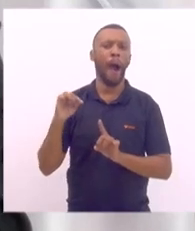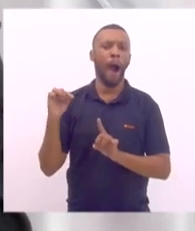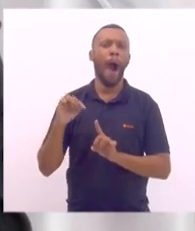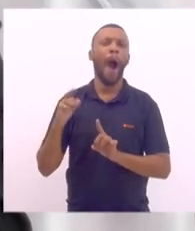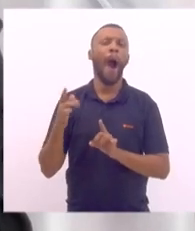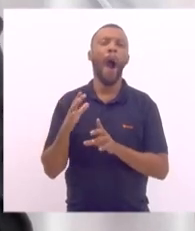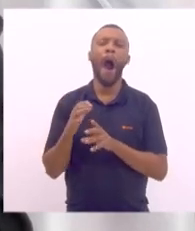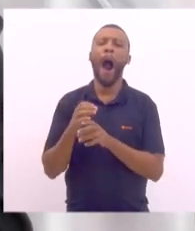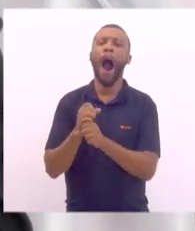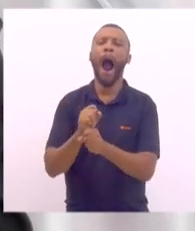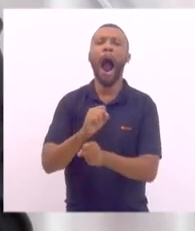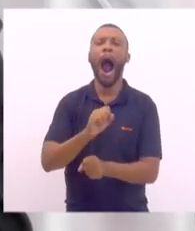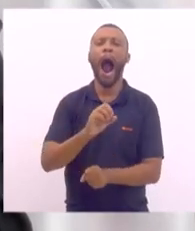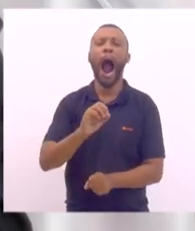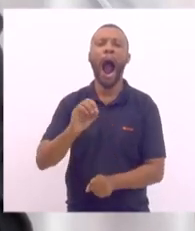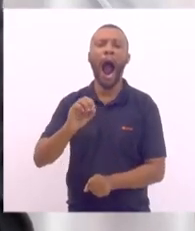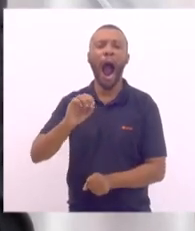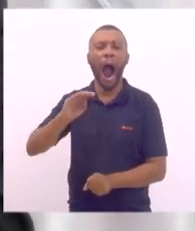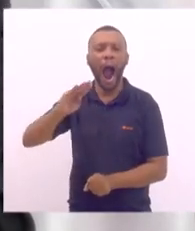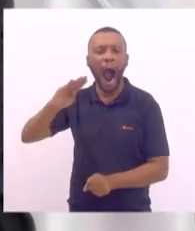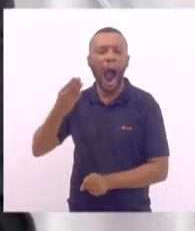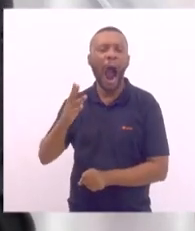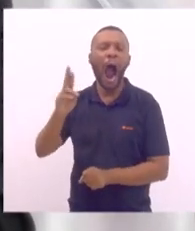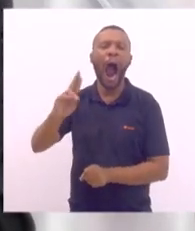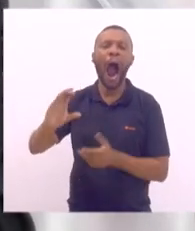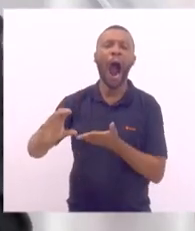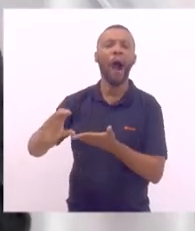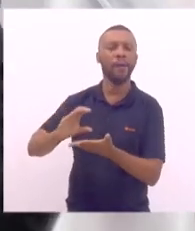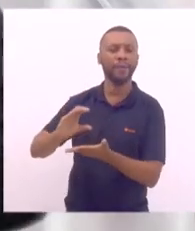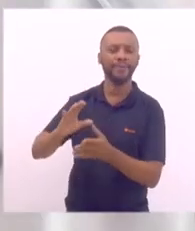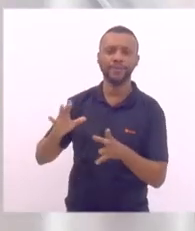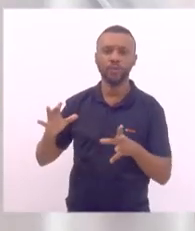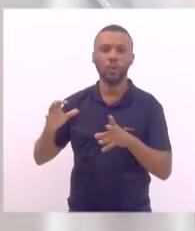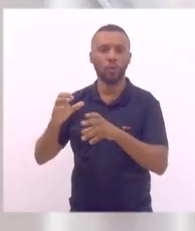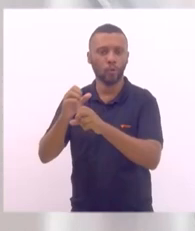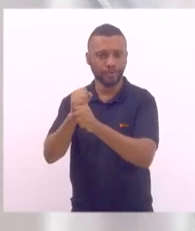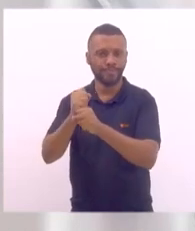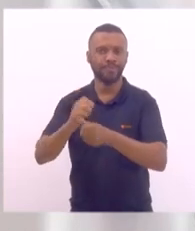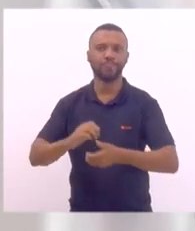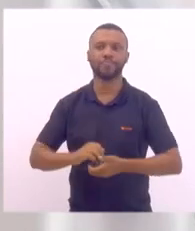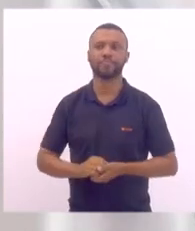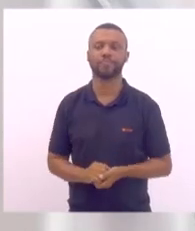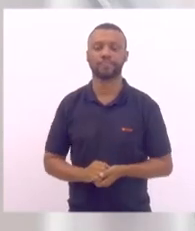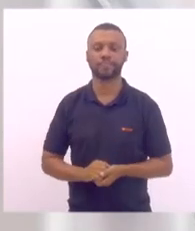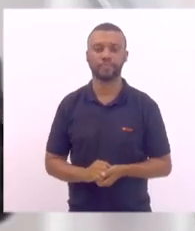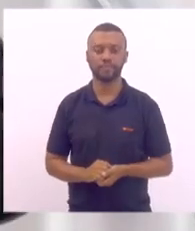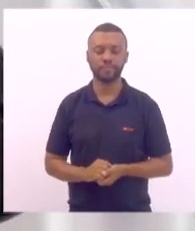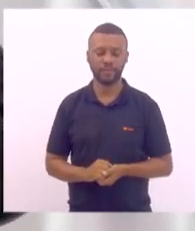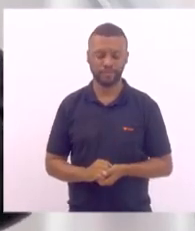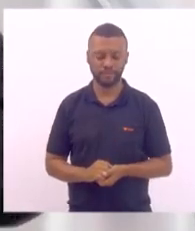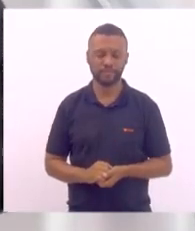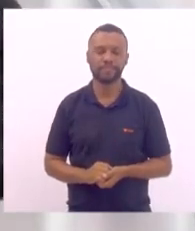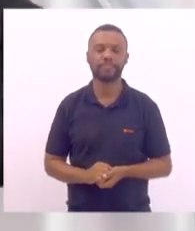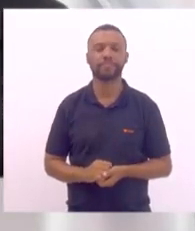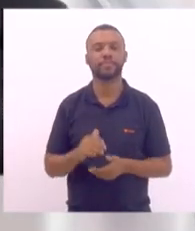torno de R$800 milhões bruto e em torno de